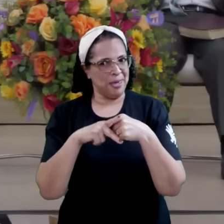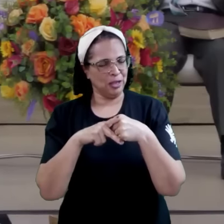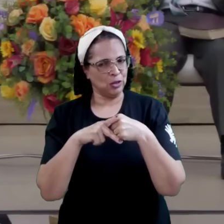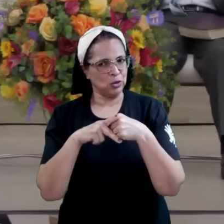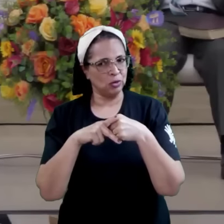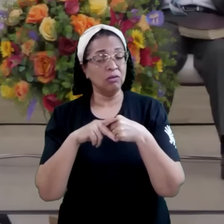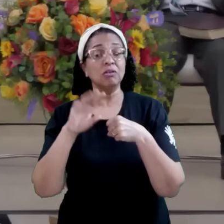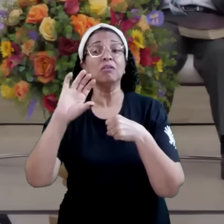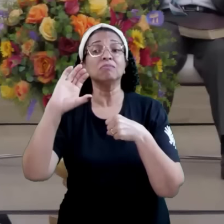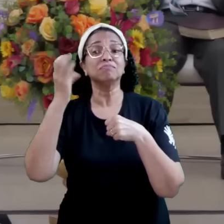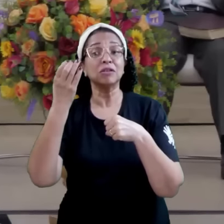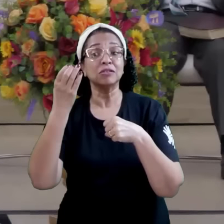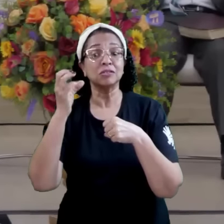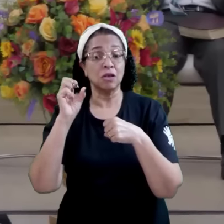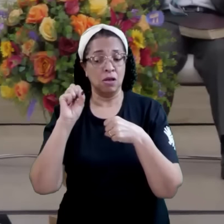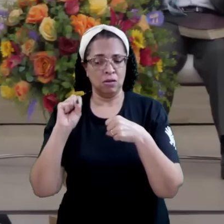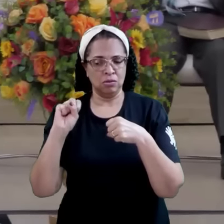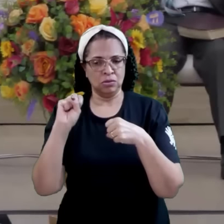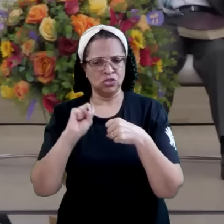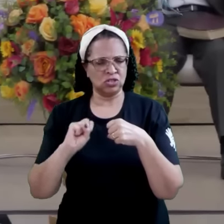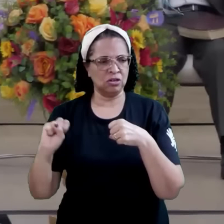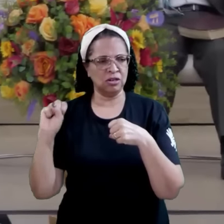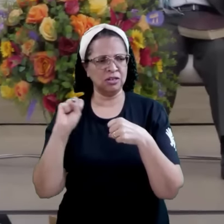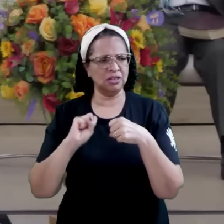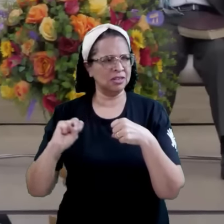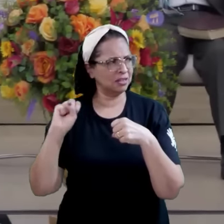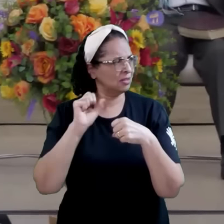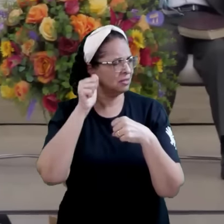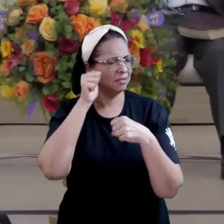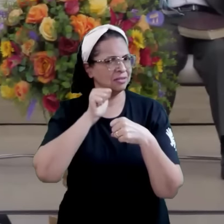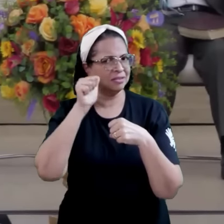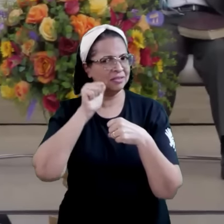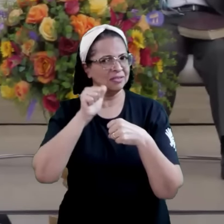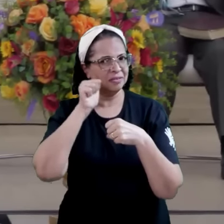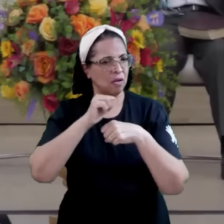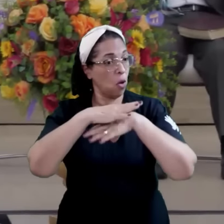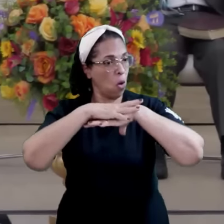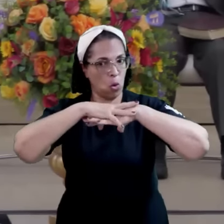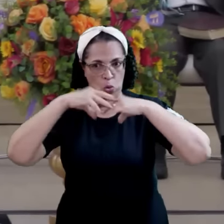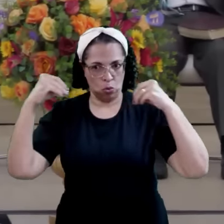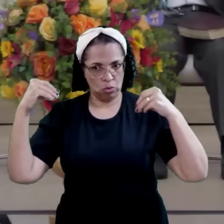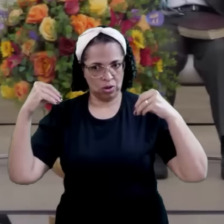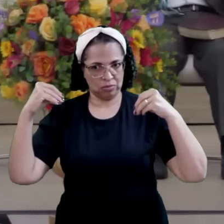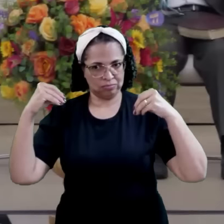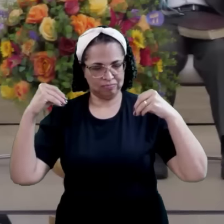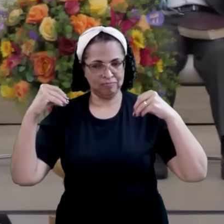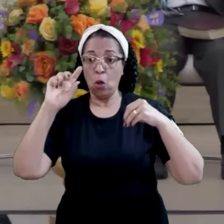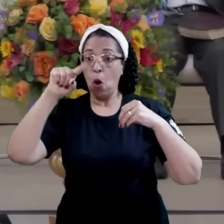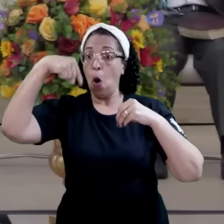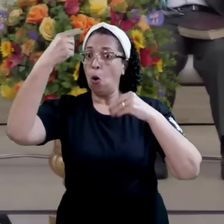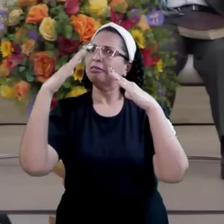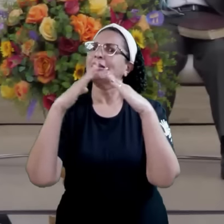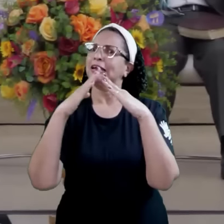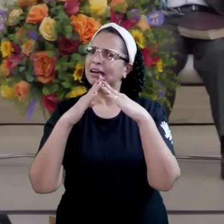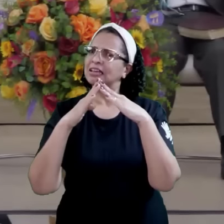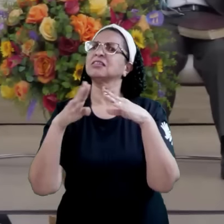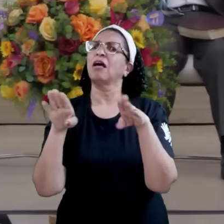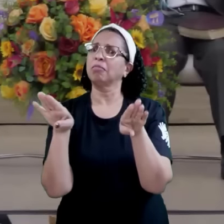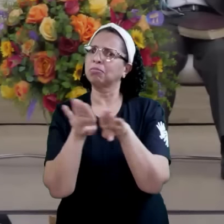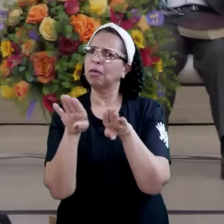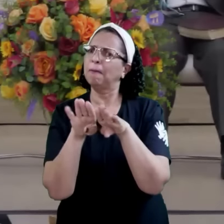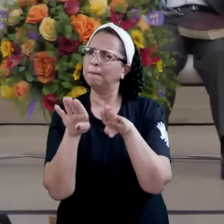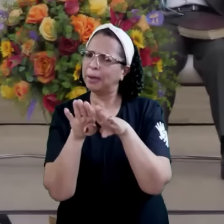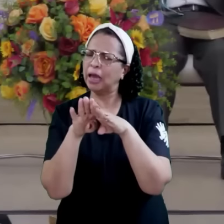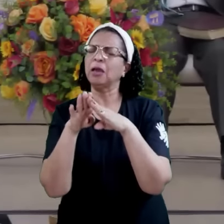tua casa Eita Jesus Mas vamos pra frente causa do horário a Bíblia diz que ele entrou e ia